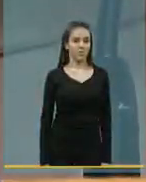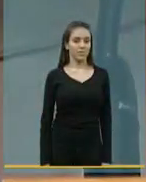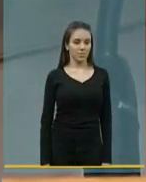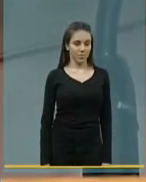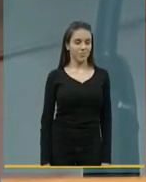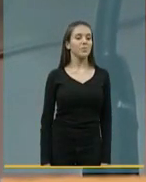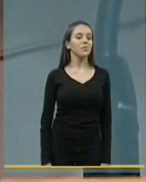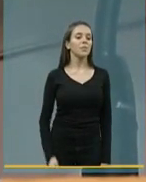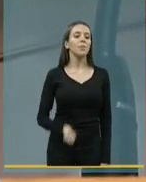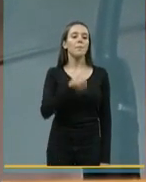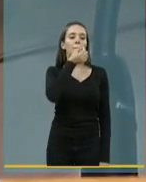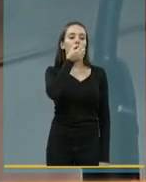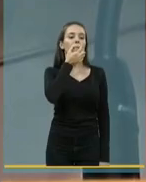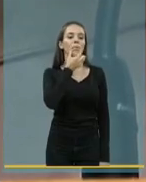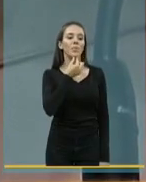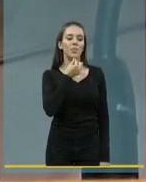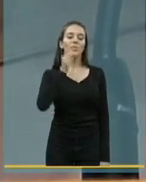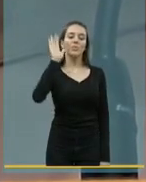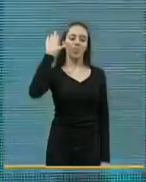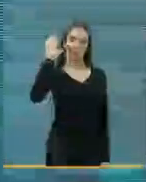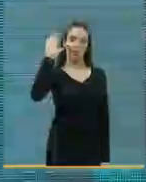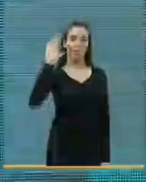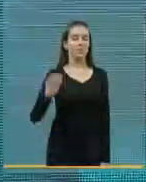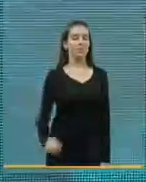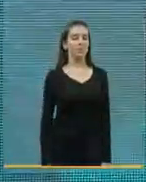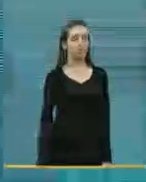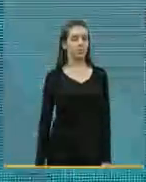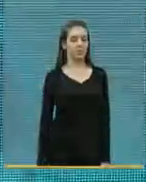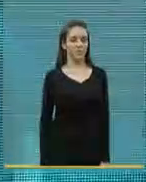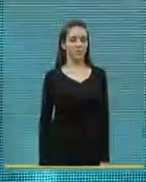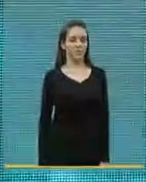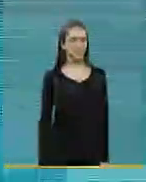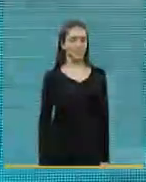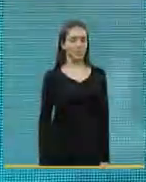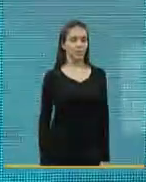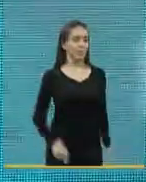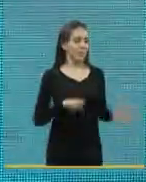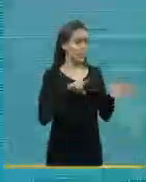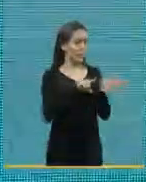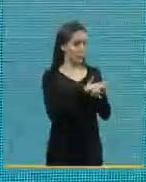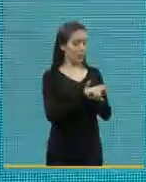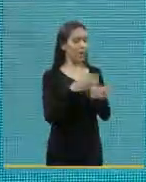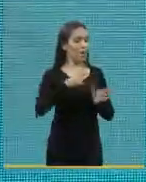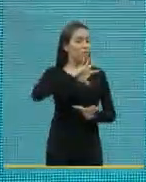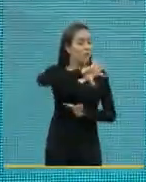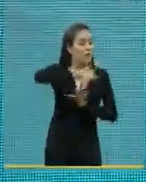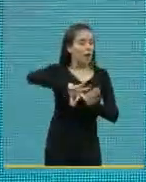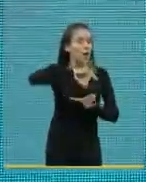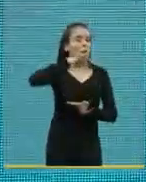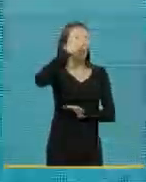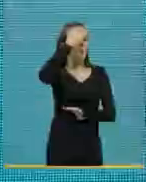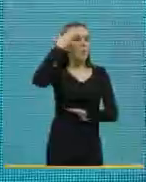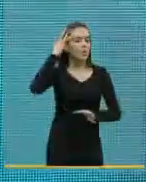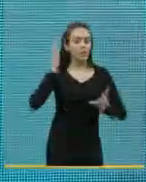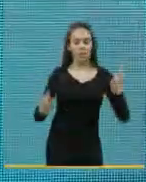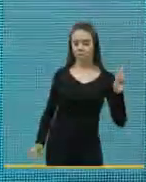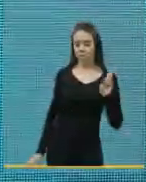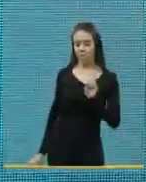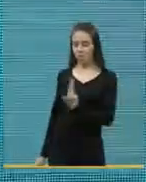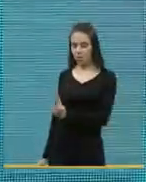o candidato guilherme bolos e agora o sorteio quem vai responder à